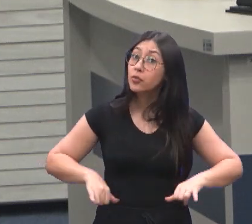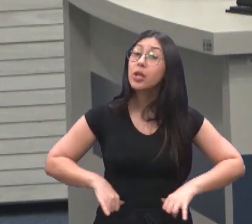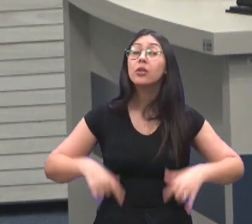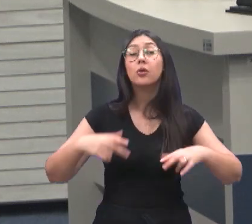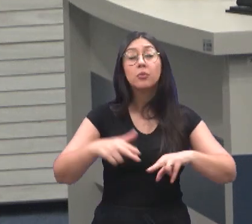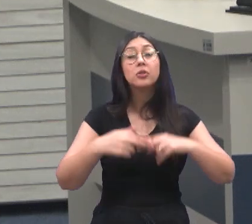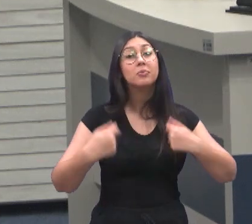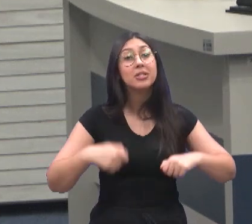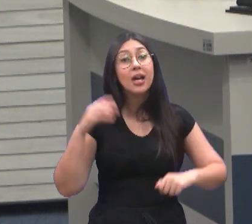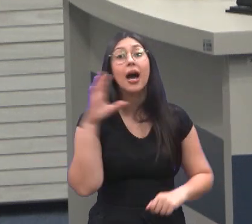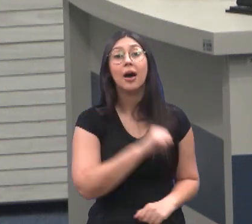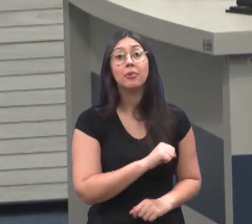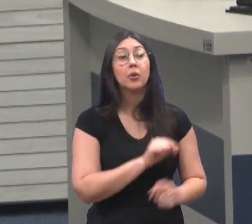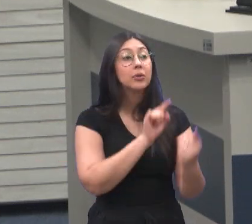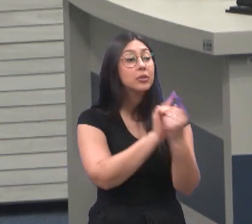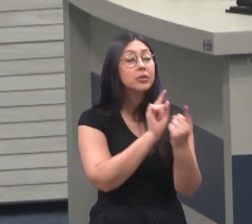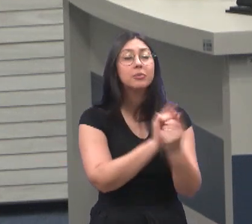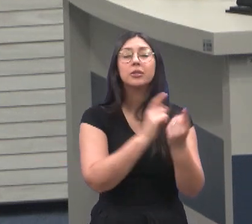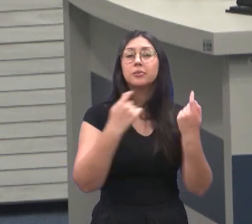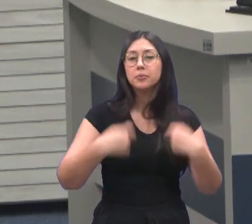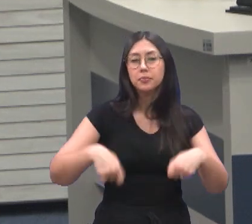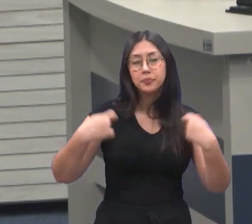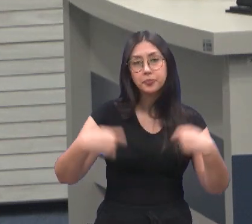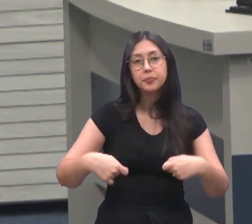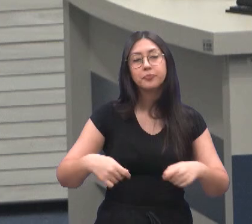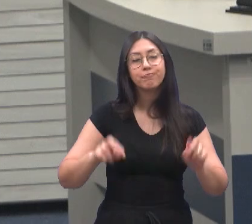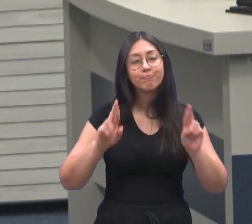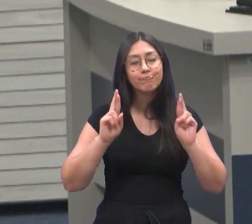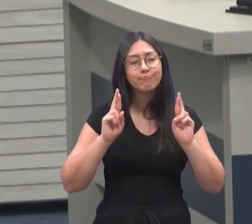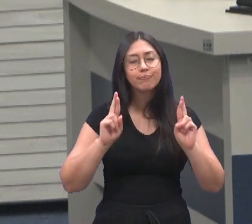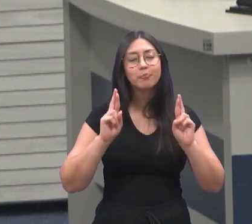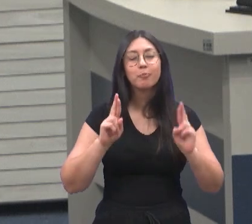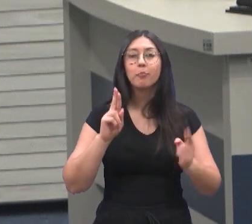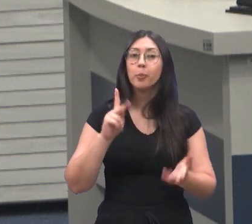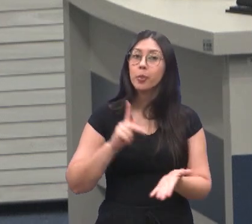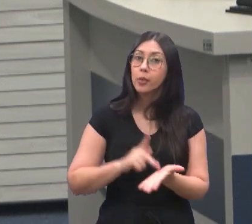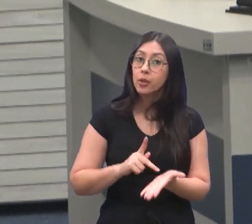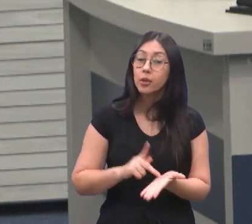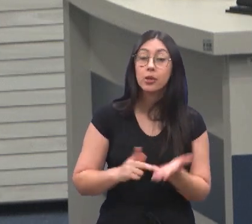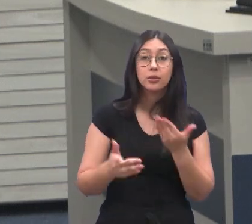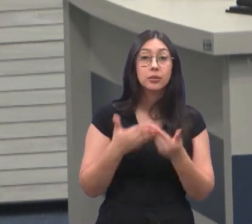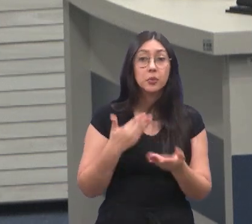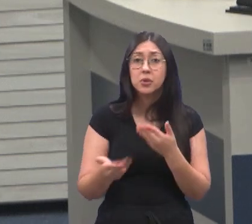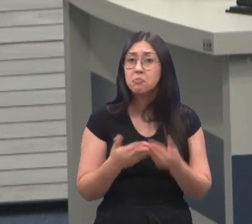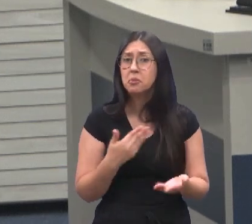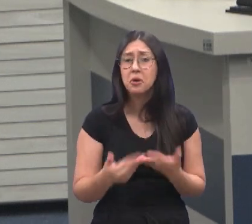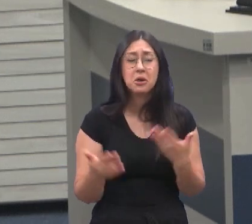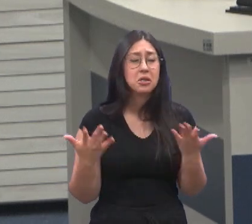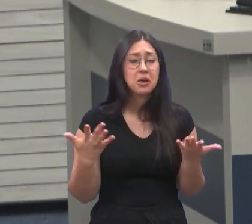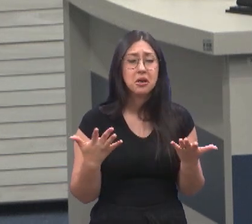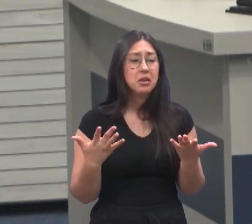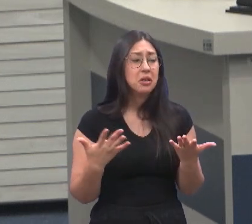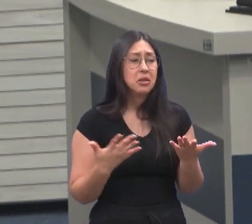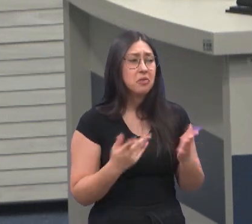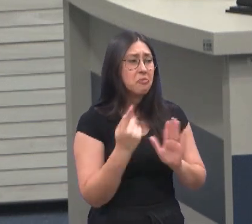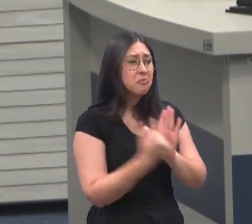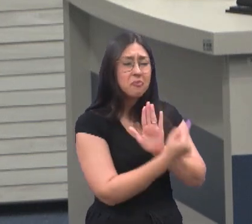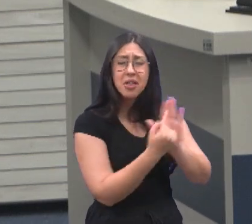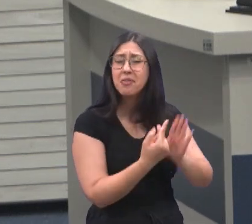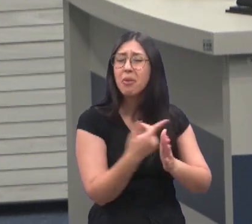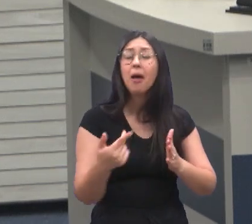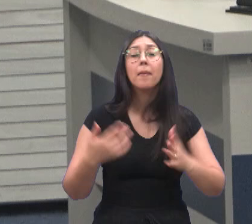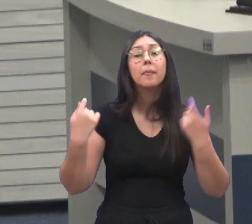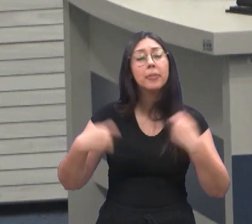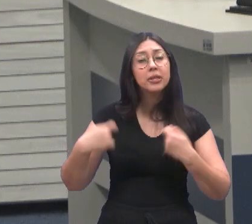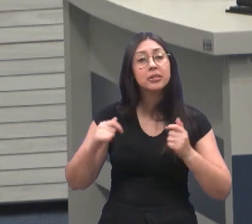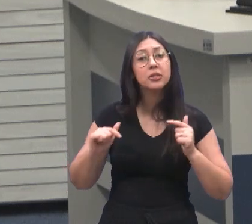Então, o atendimento tem que acontecer. Então, eu espero, sinceramente, que, independente se vai vir ou não, que comece uma política pública, um